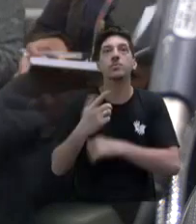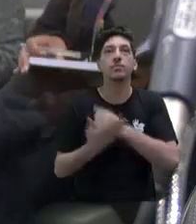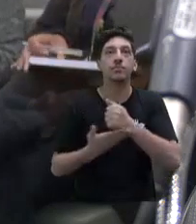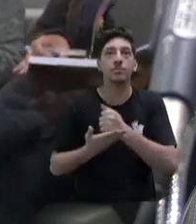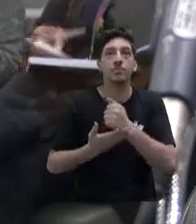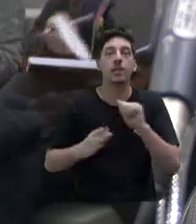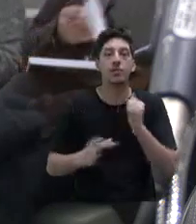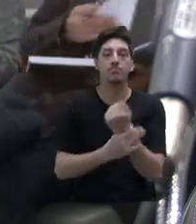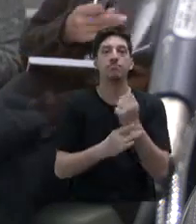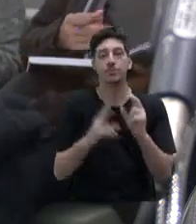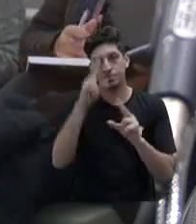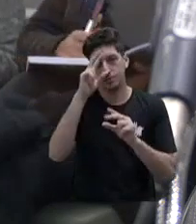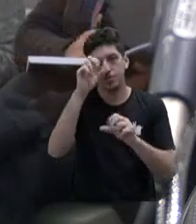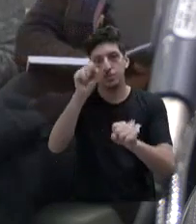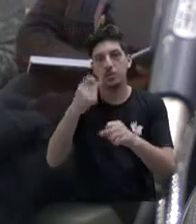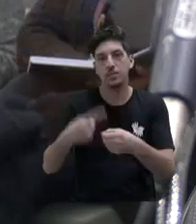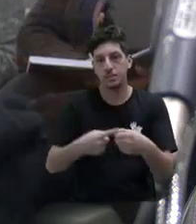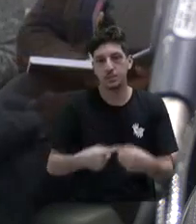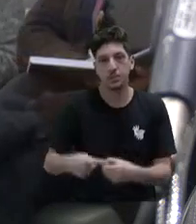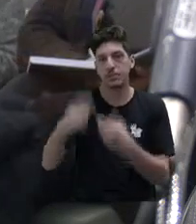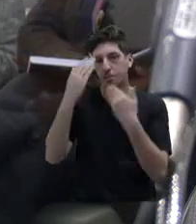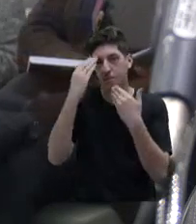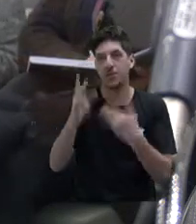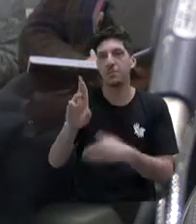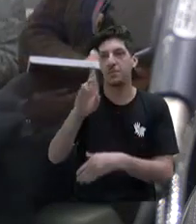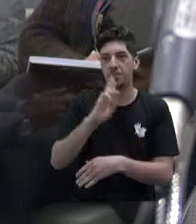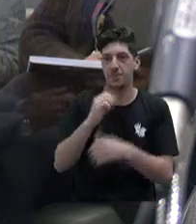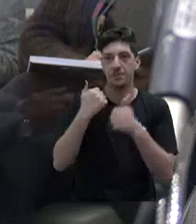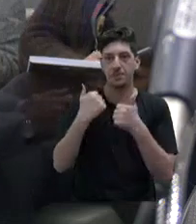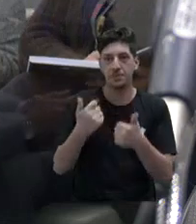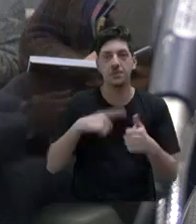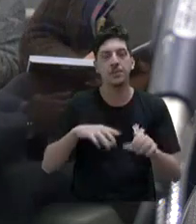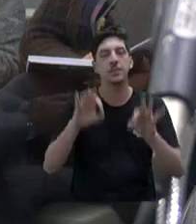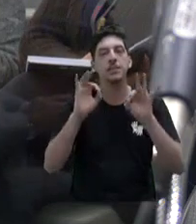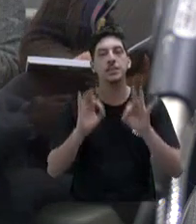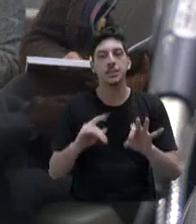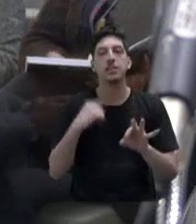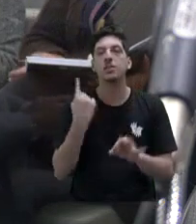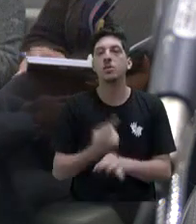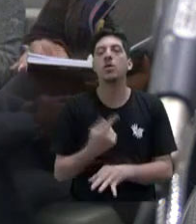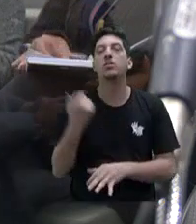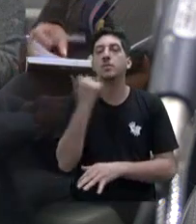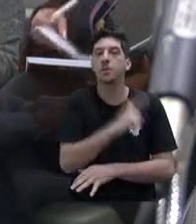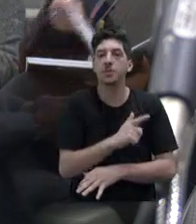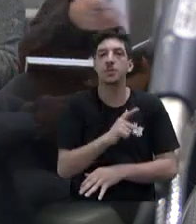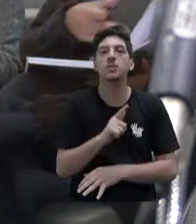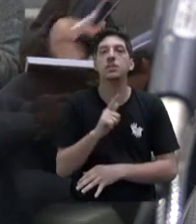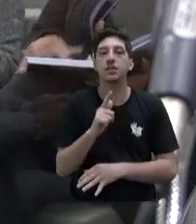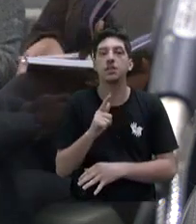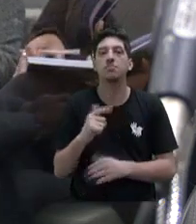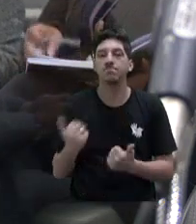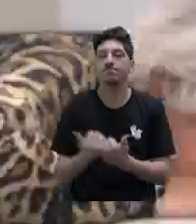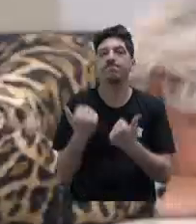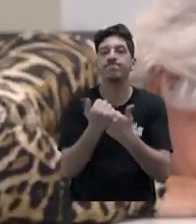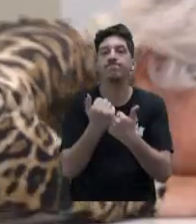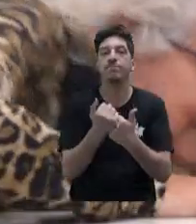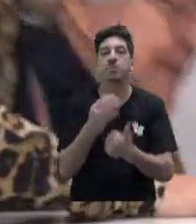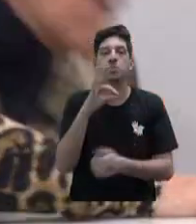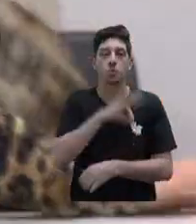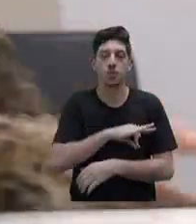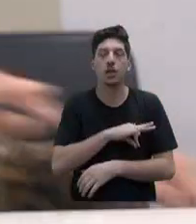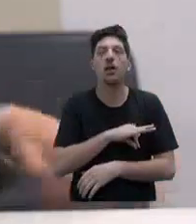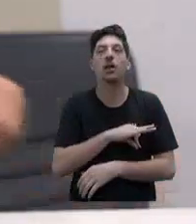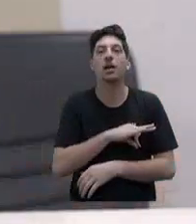nos municípios. Agradeço a resposta. Eu tenho certeza que nós vamos contribuir aqui para que o